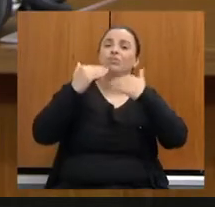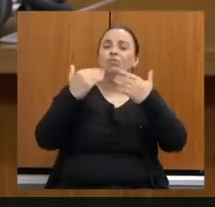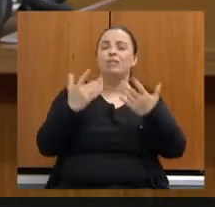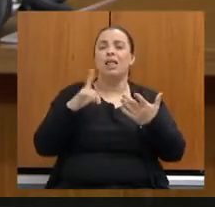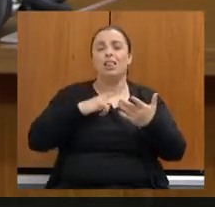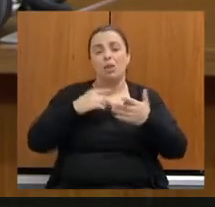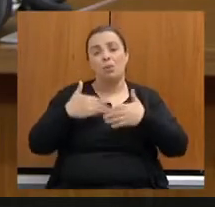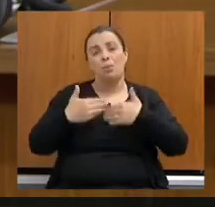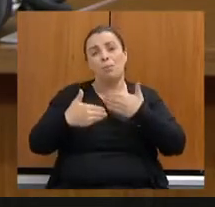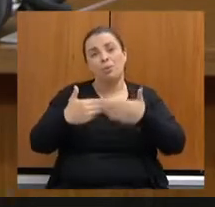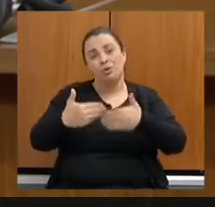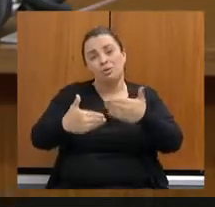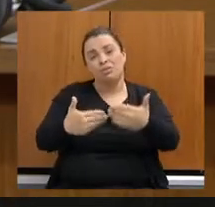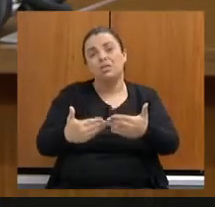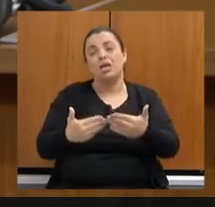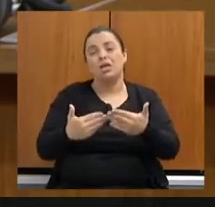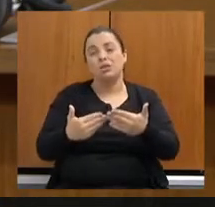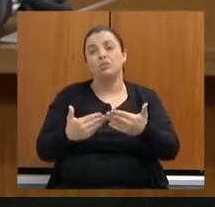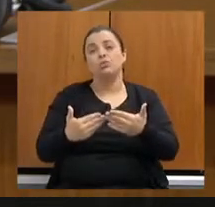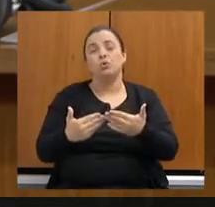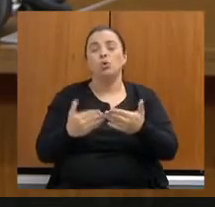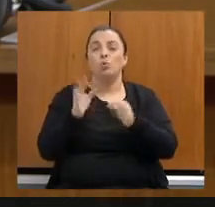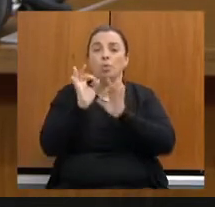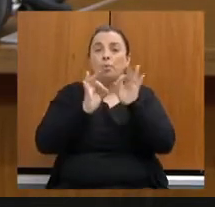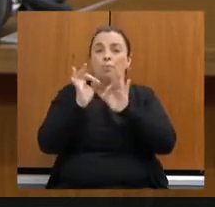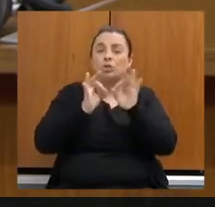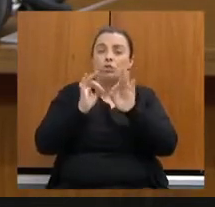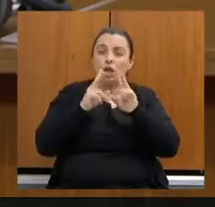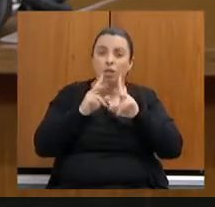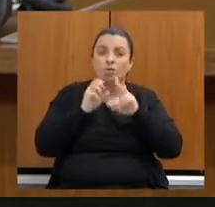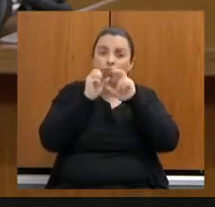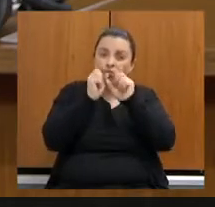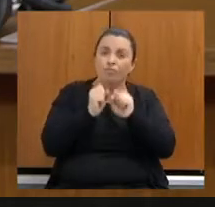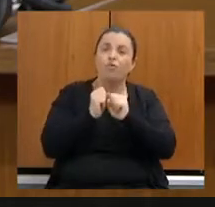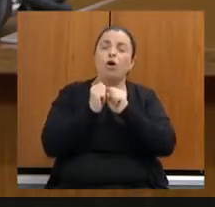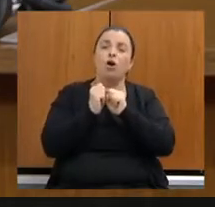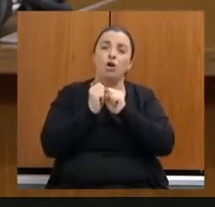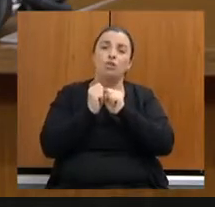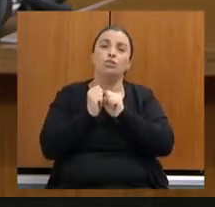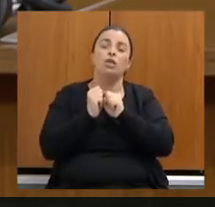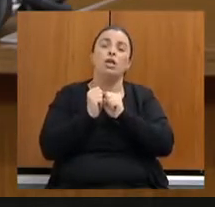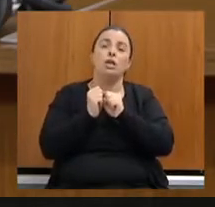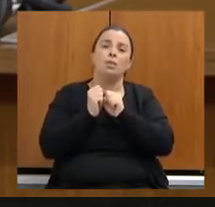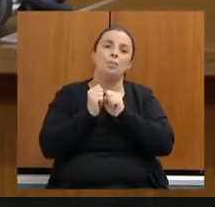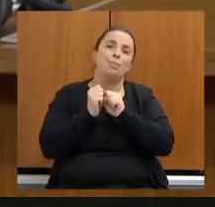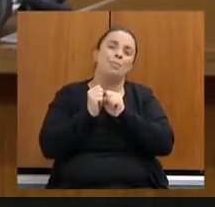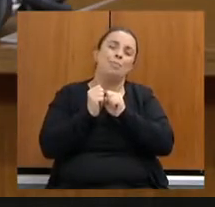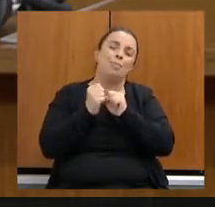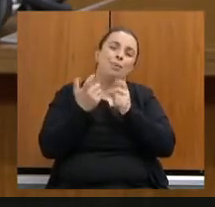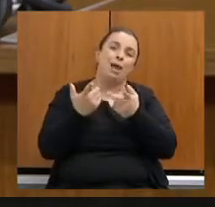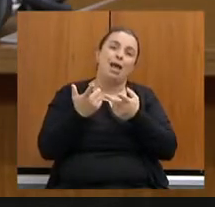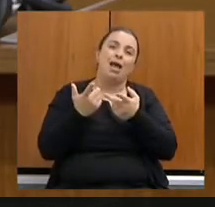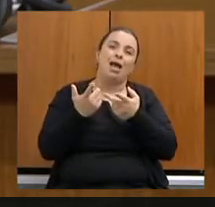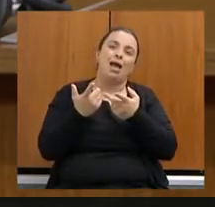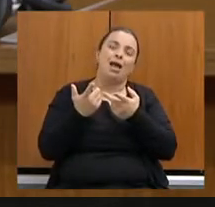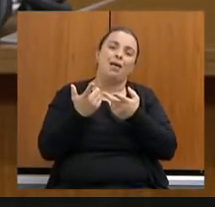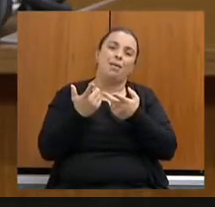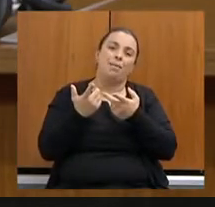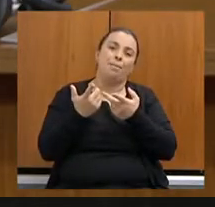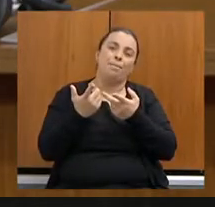um processo também do já tomou busto para o termo de reparação da Vale D a ação fundiária